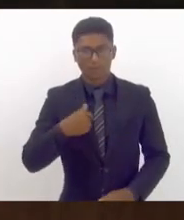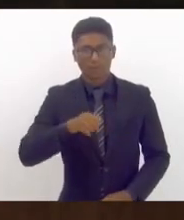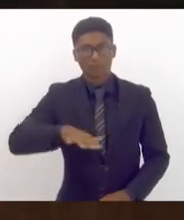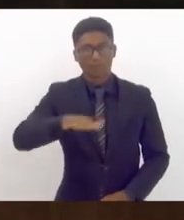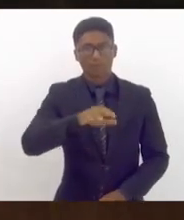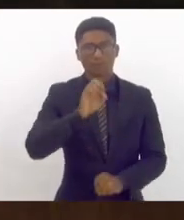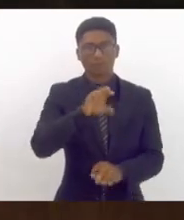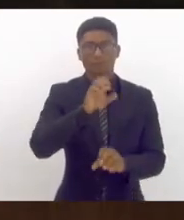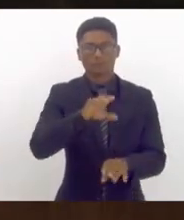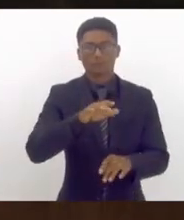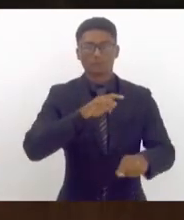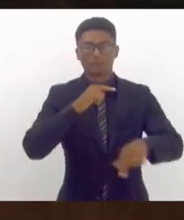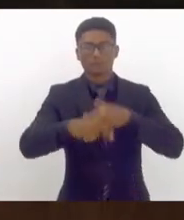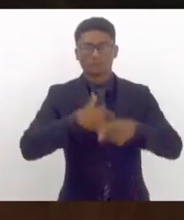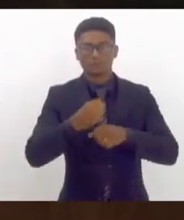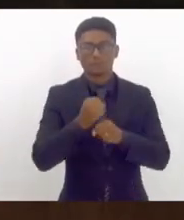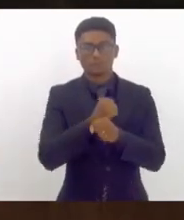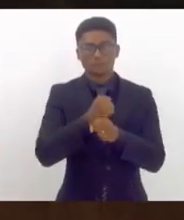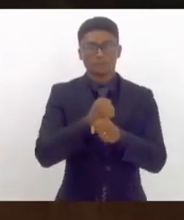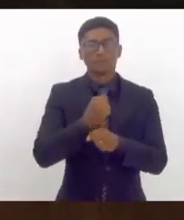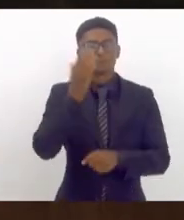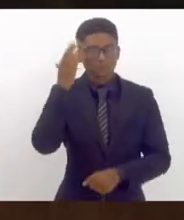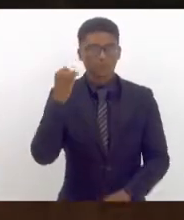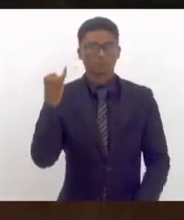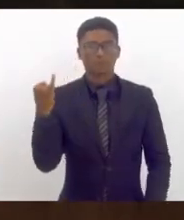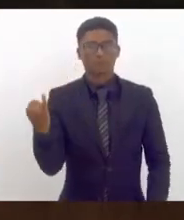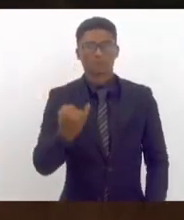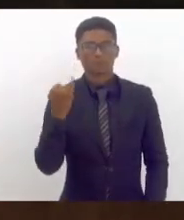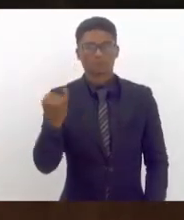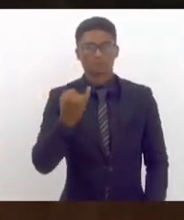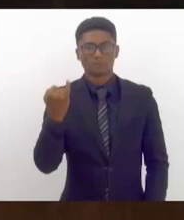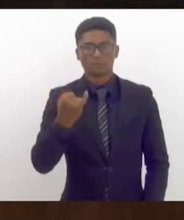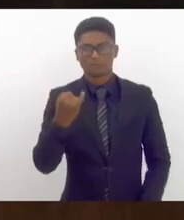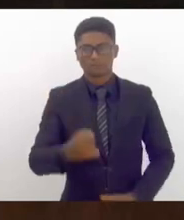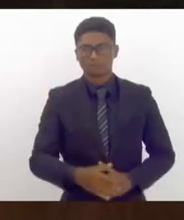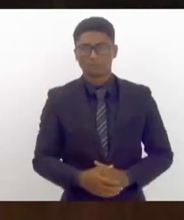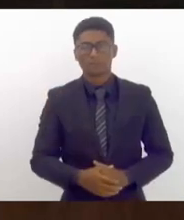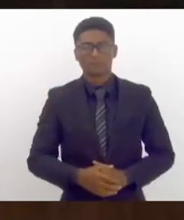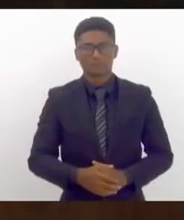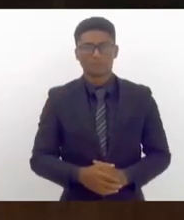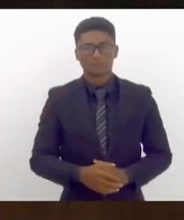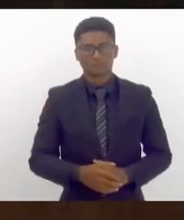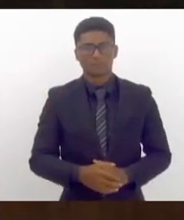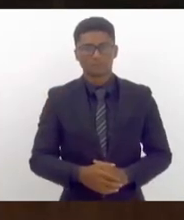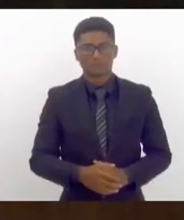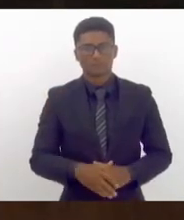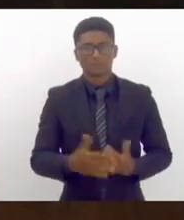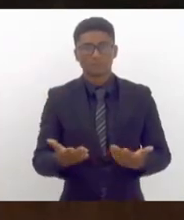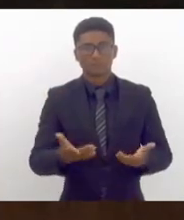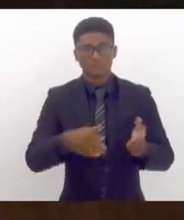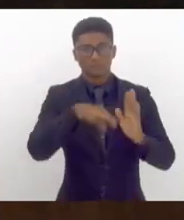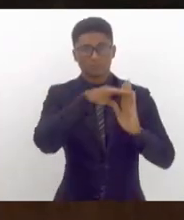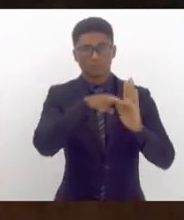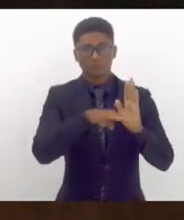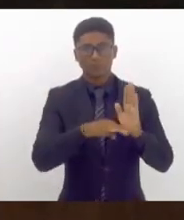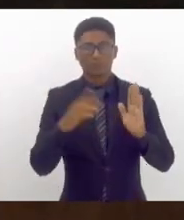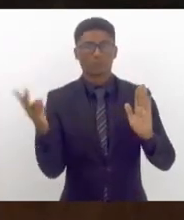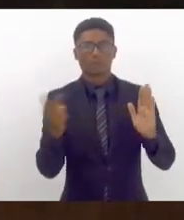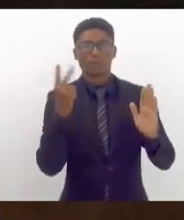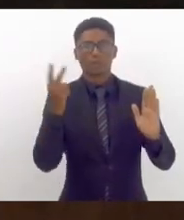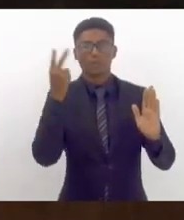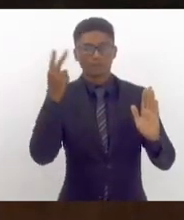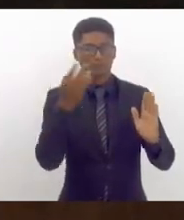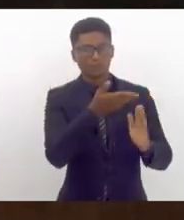por muito tempo, sei da importância de um programa permanente de valorização da profissão